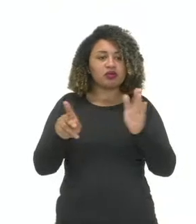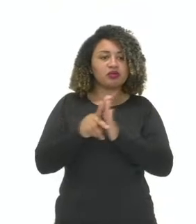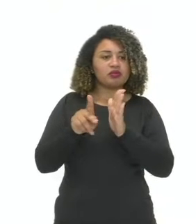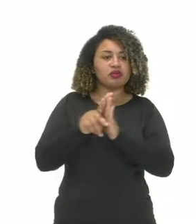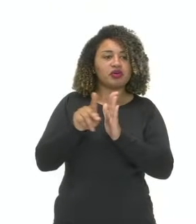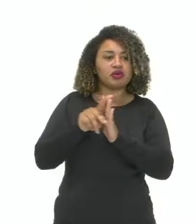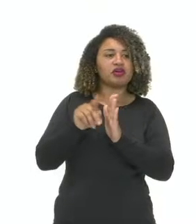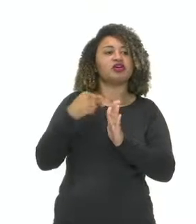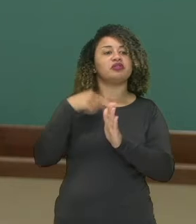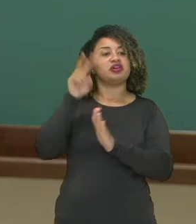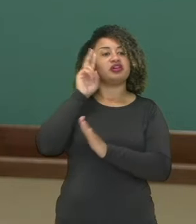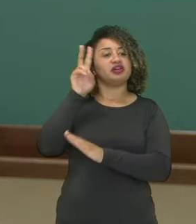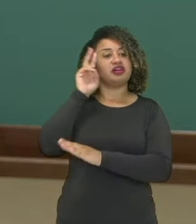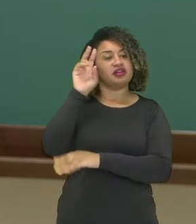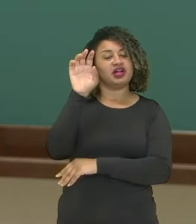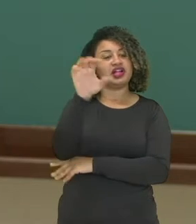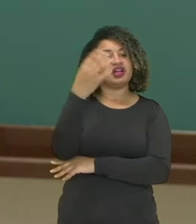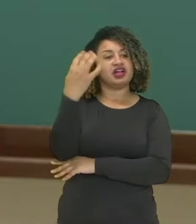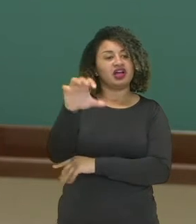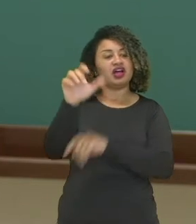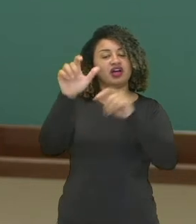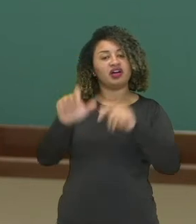Alejandria. Certo?